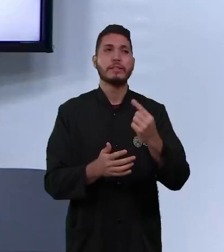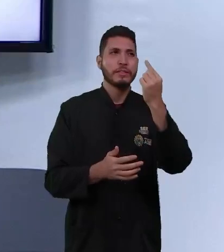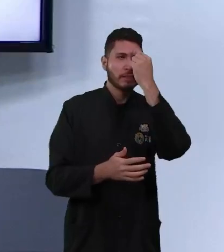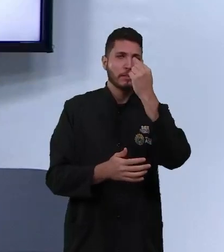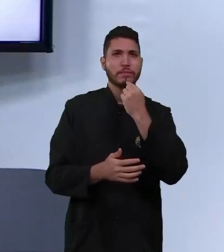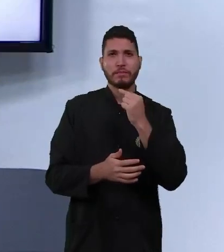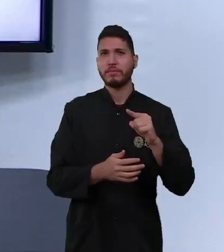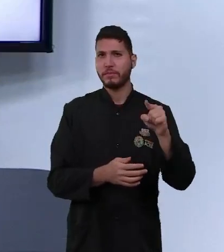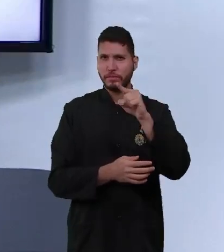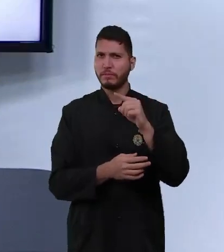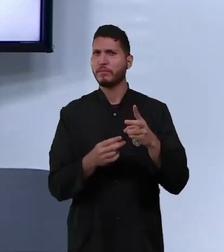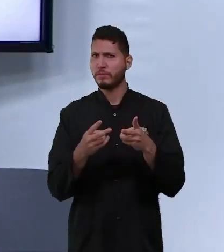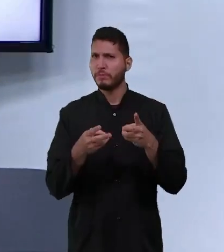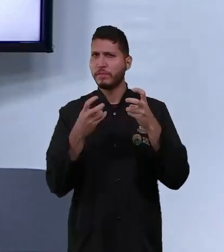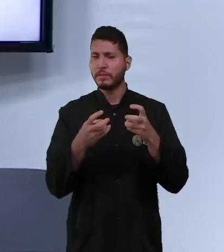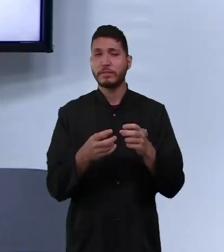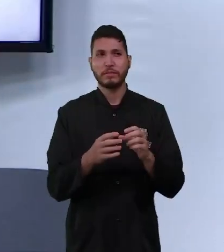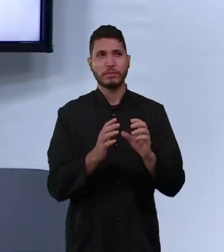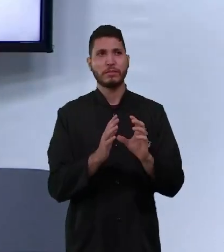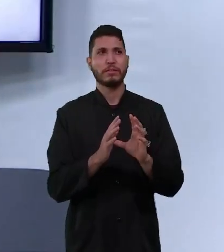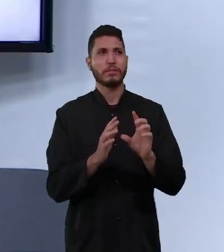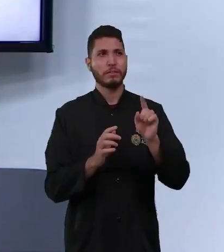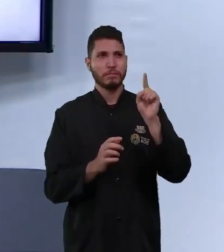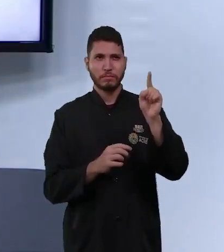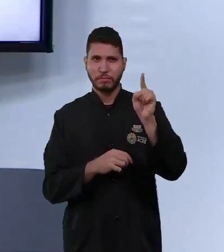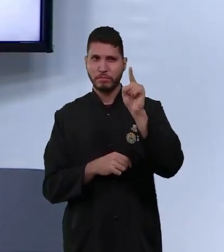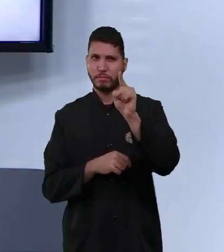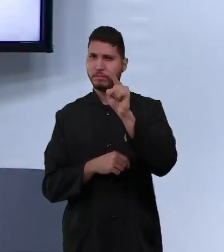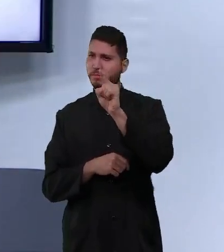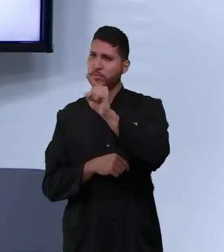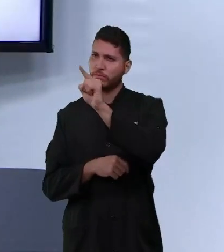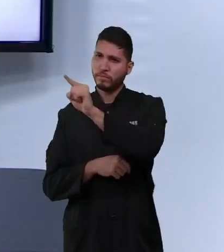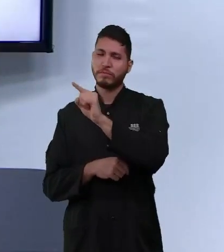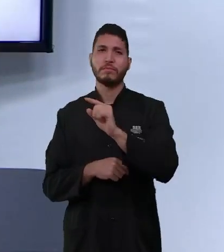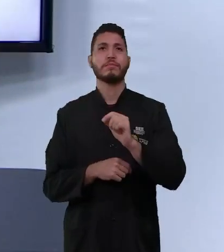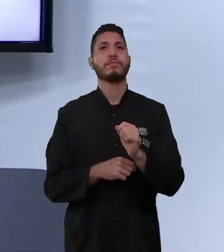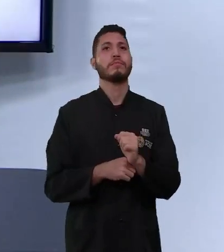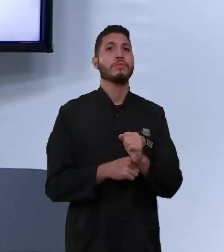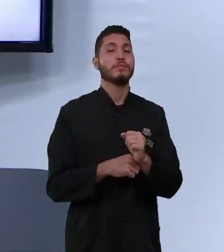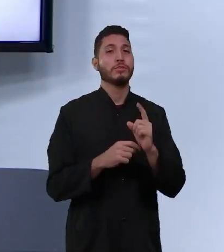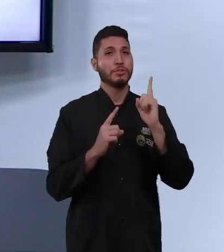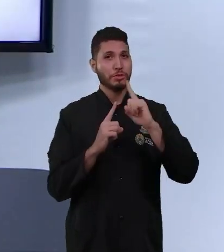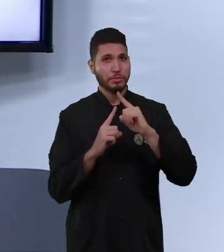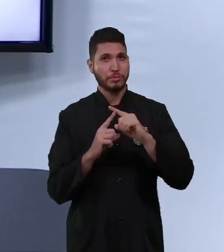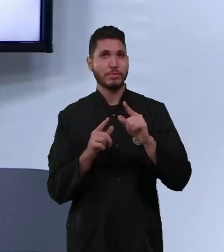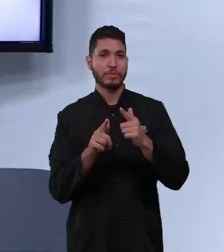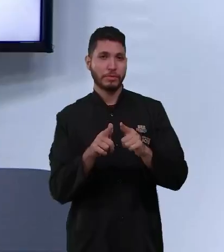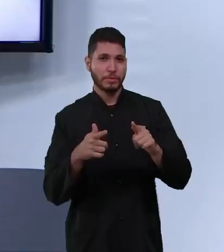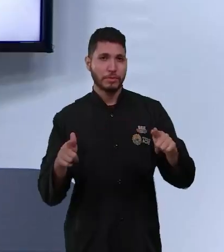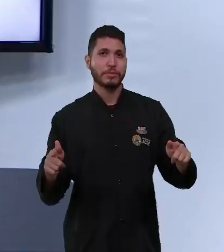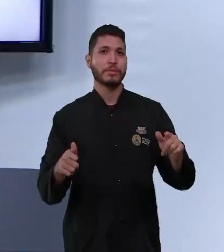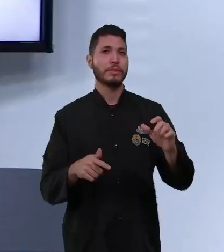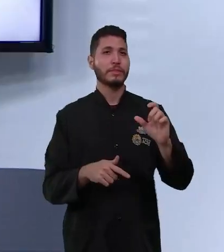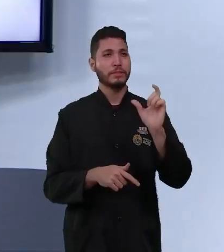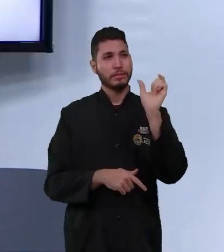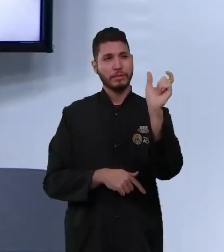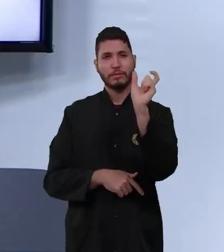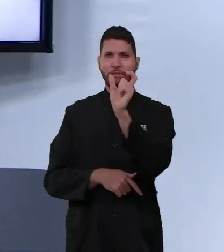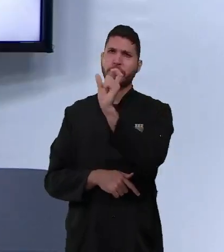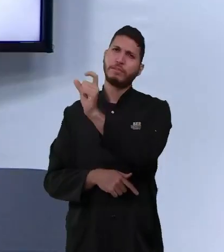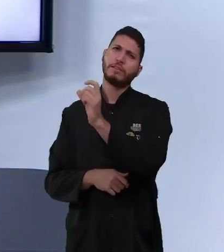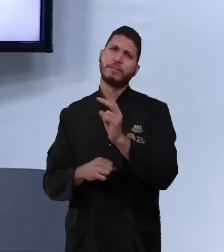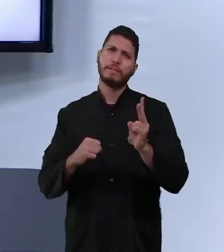analisar que o conteúdo das classes gramaticais, das palavras, eles são